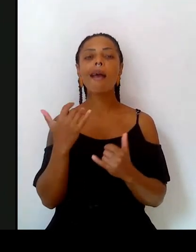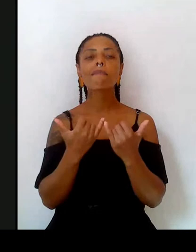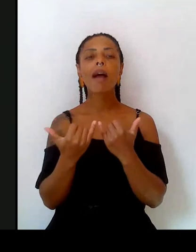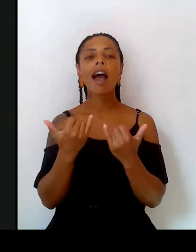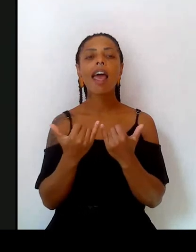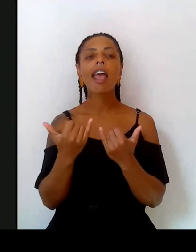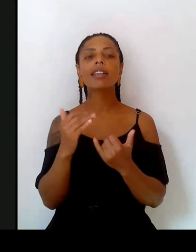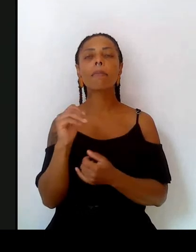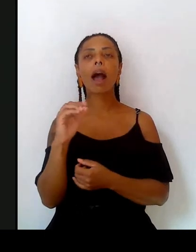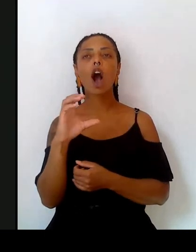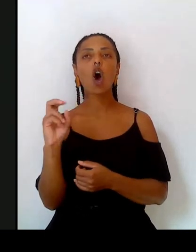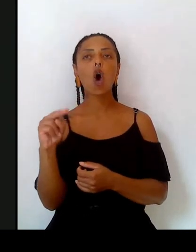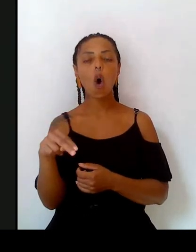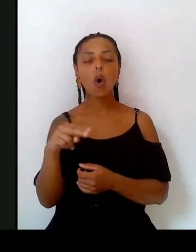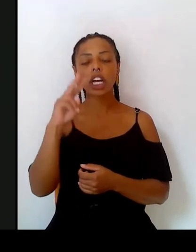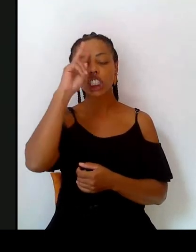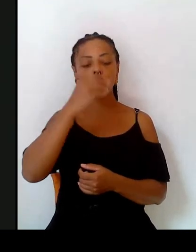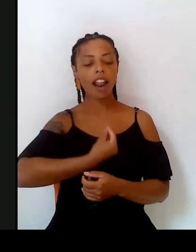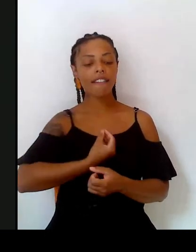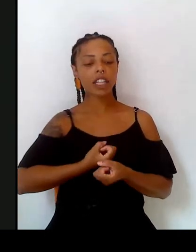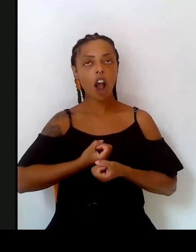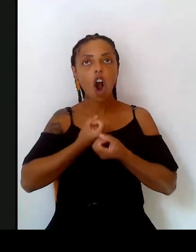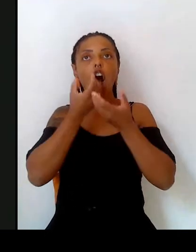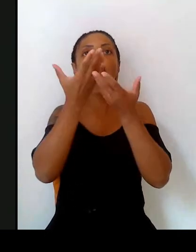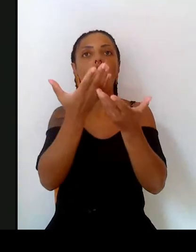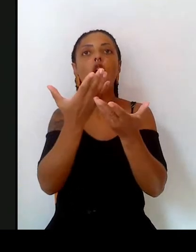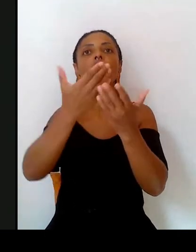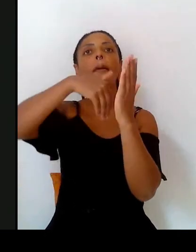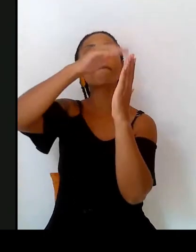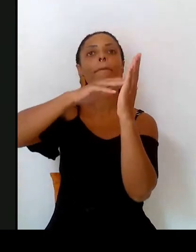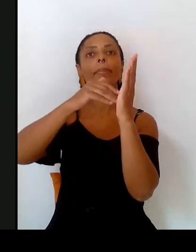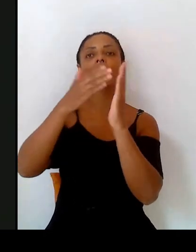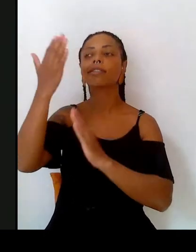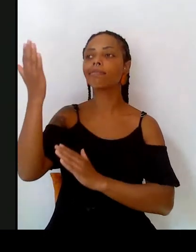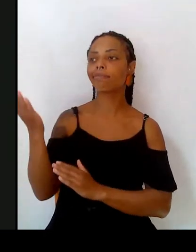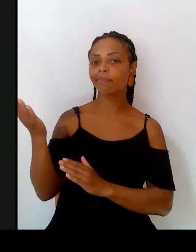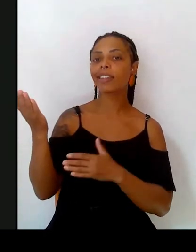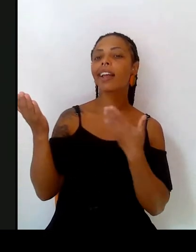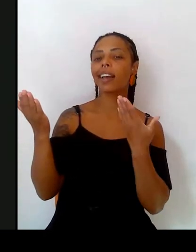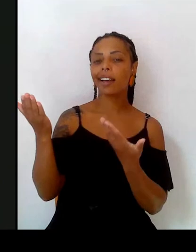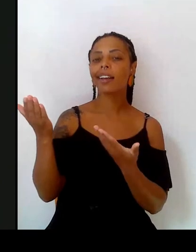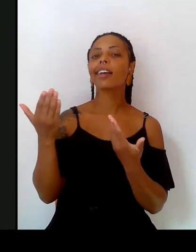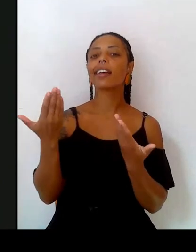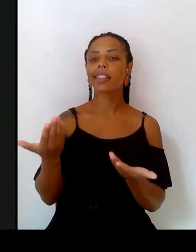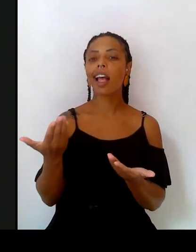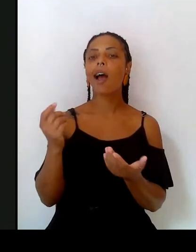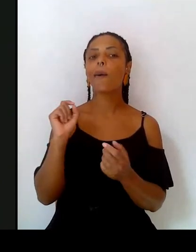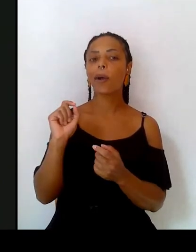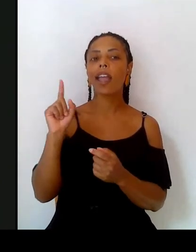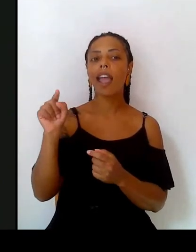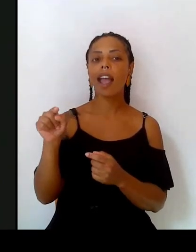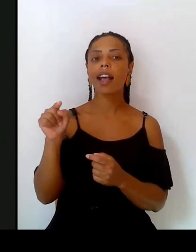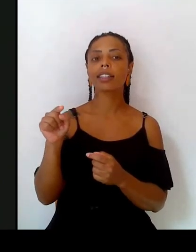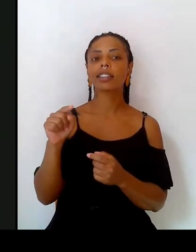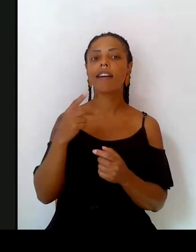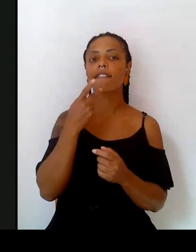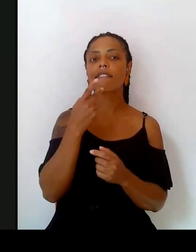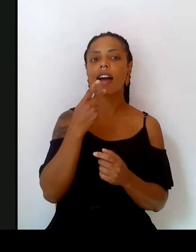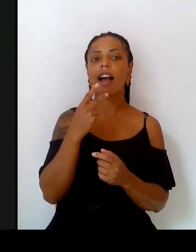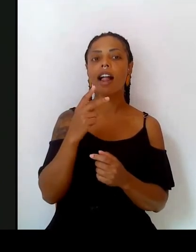então uma relação Direta com a sua biografia então que a obra se relaciona